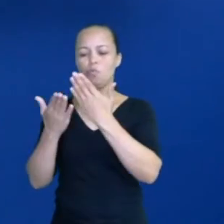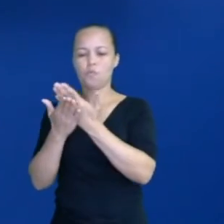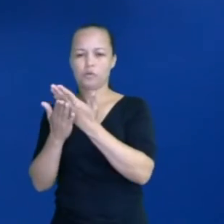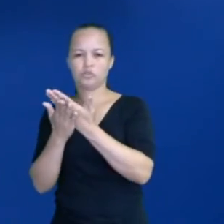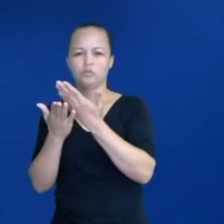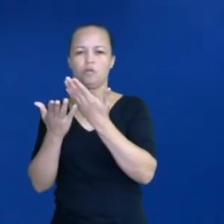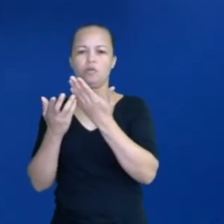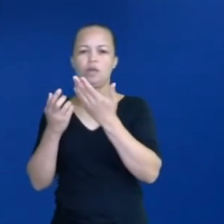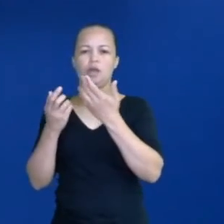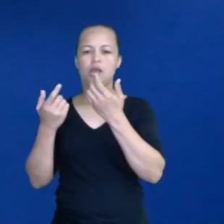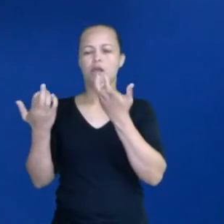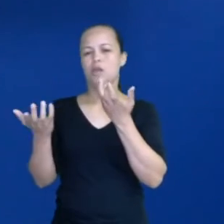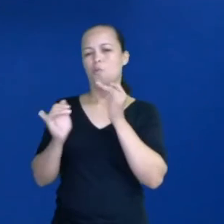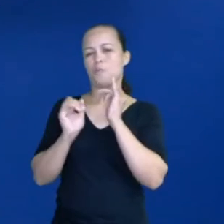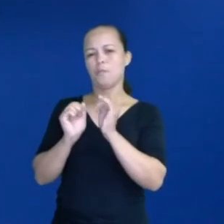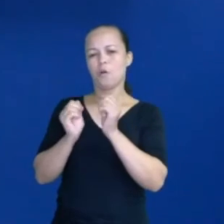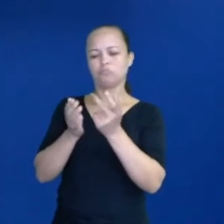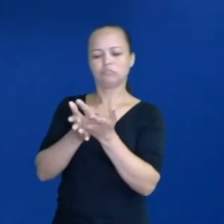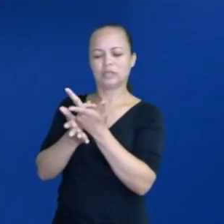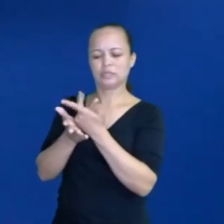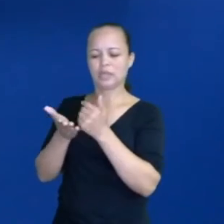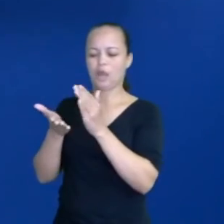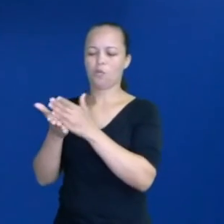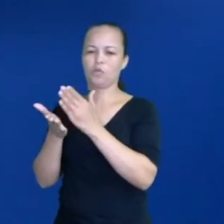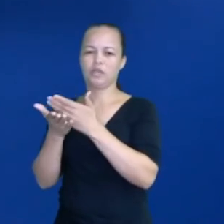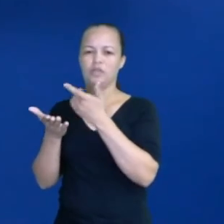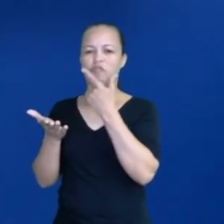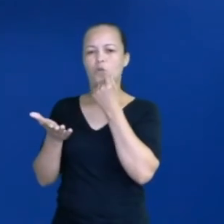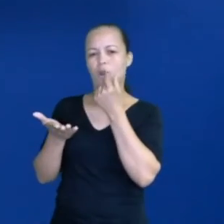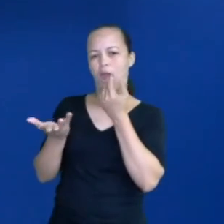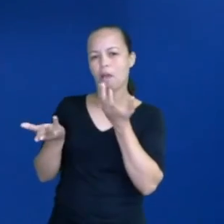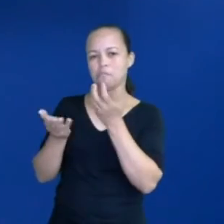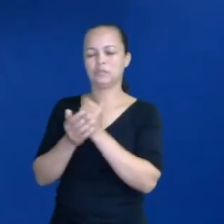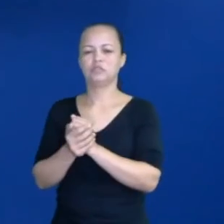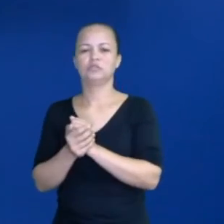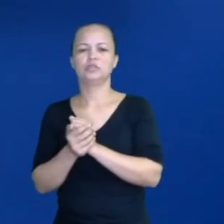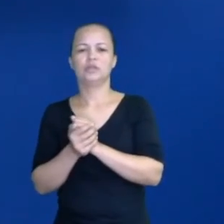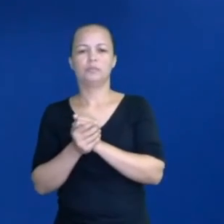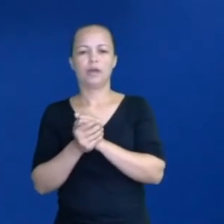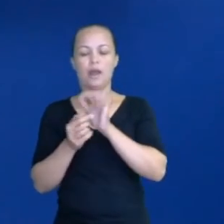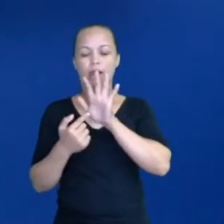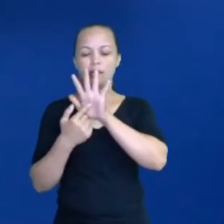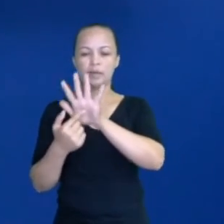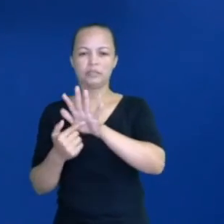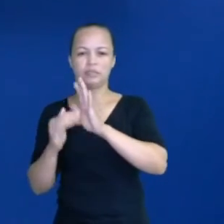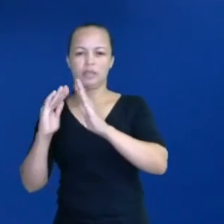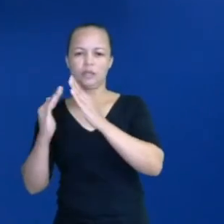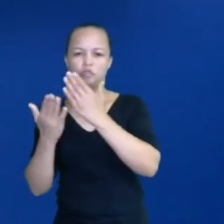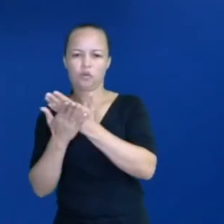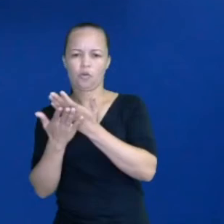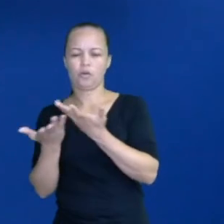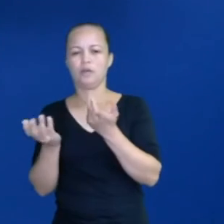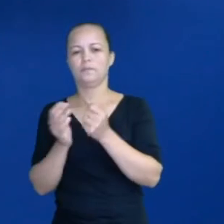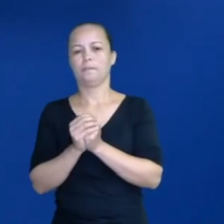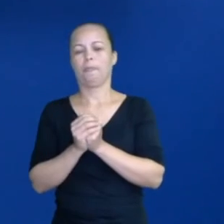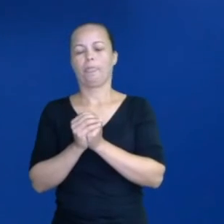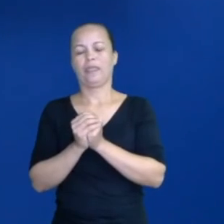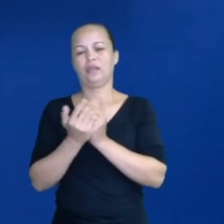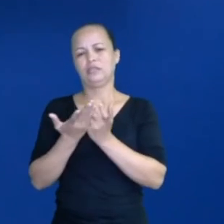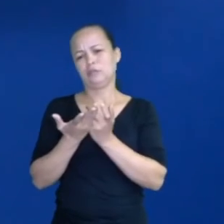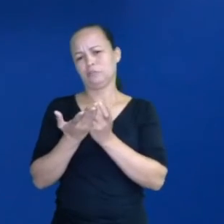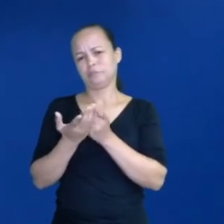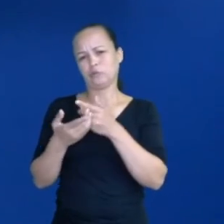um lápis para representar a escola. Ou seja, você se utilizou de desenhos simples